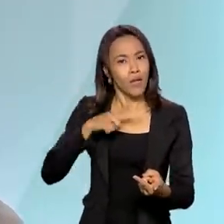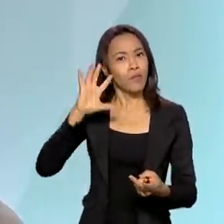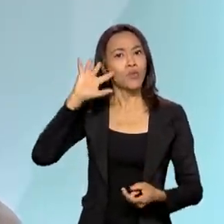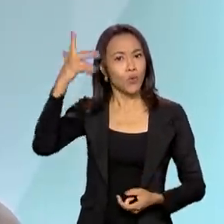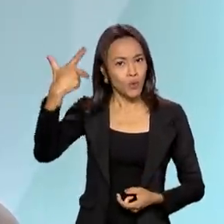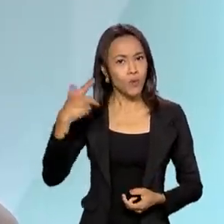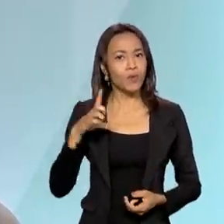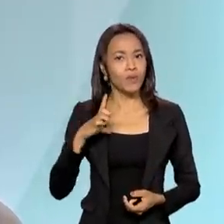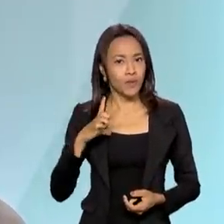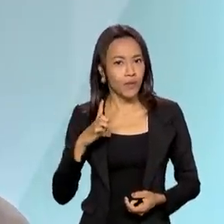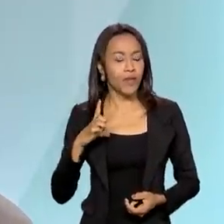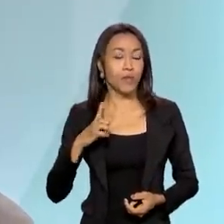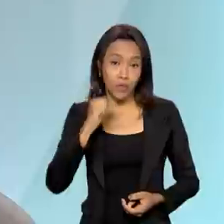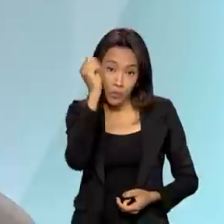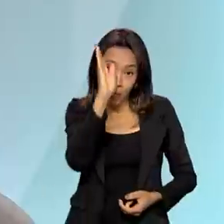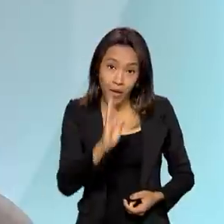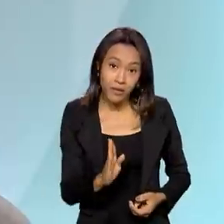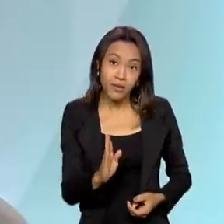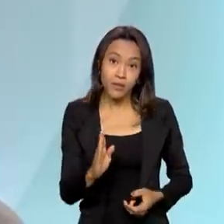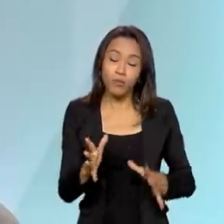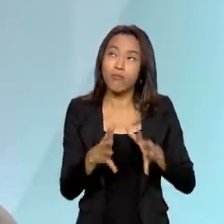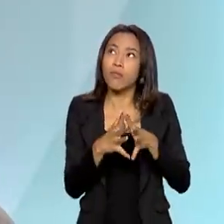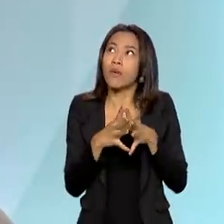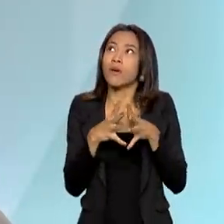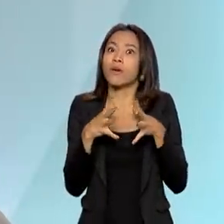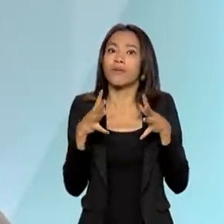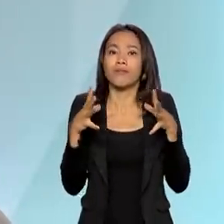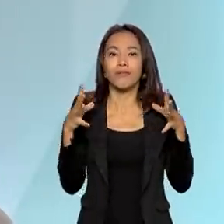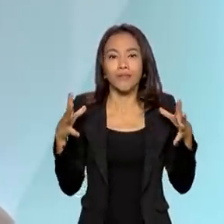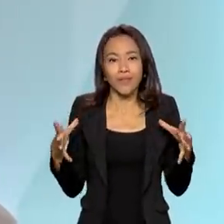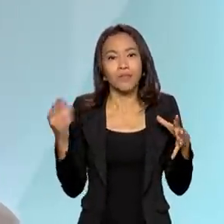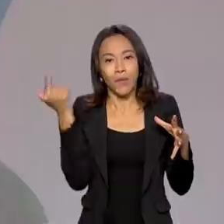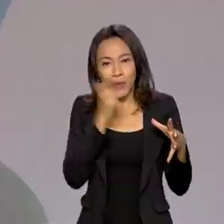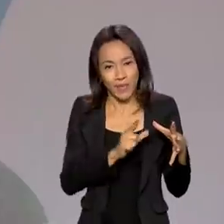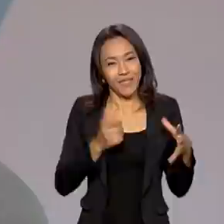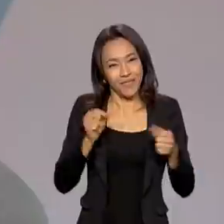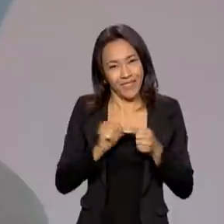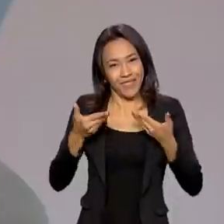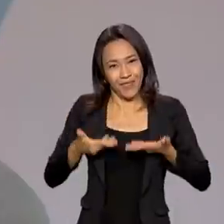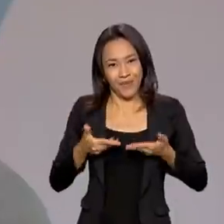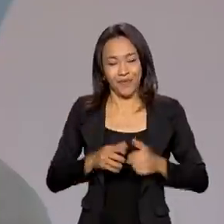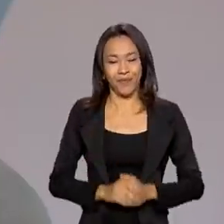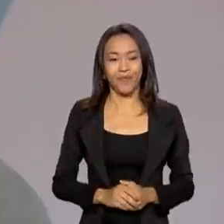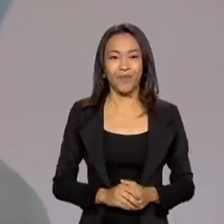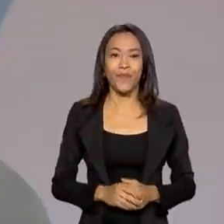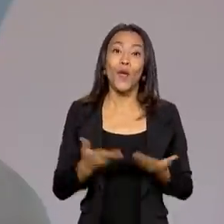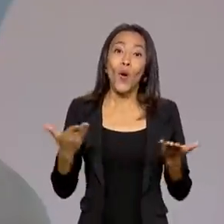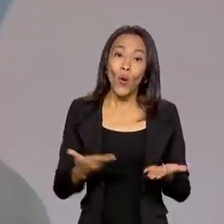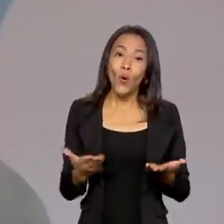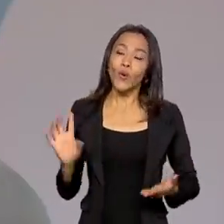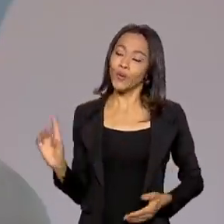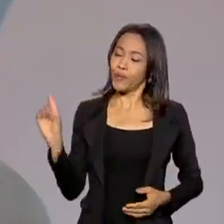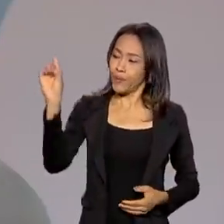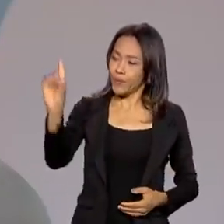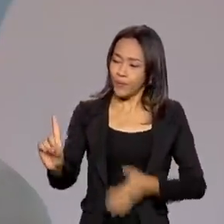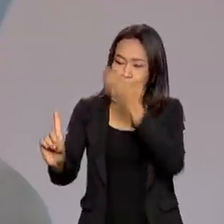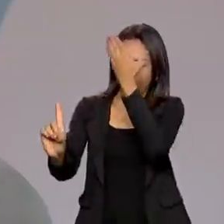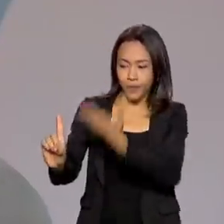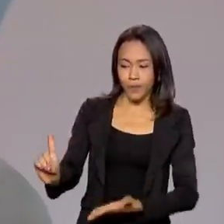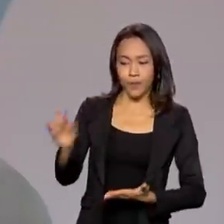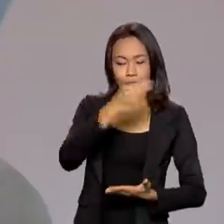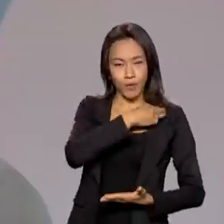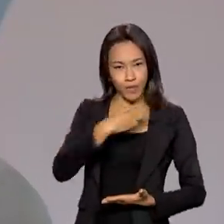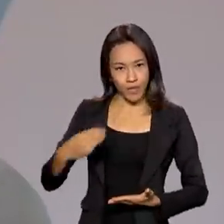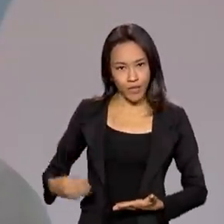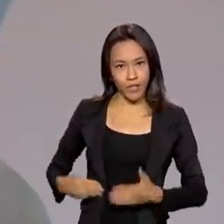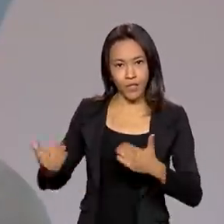e temos um Brasil continental para fazer um crescimento verde. O Brasil em Pauta recebeu nesta edição o ministro do